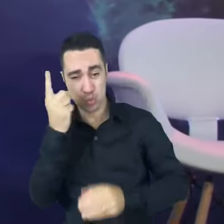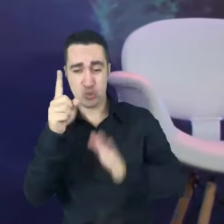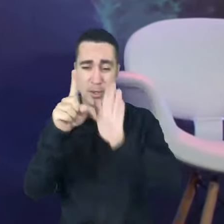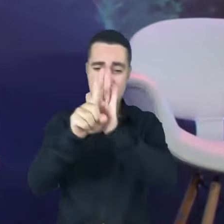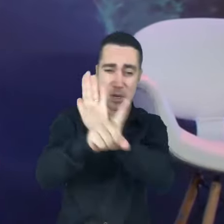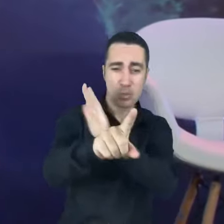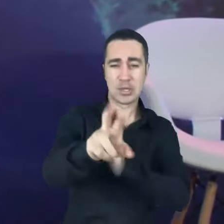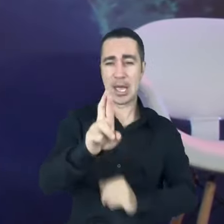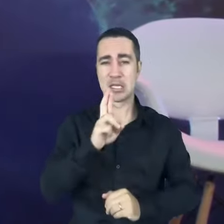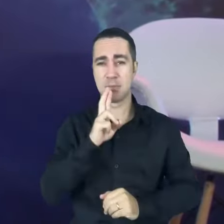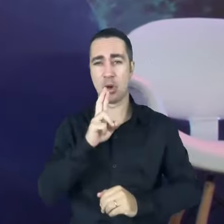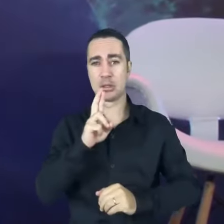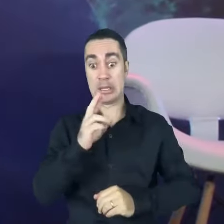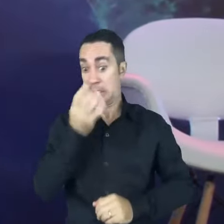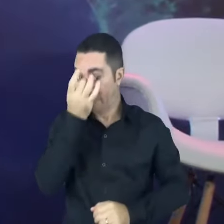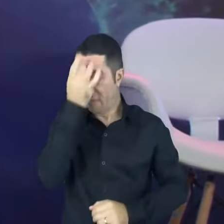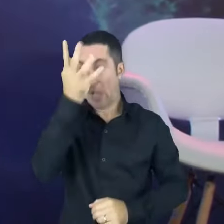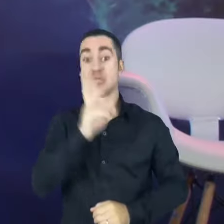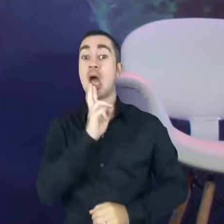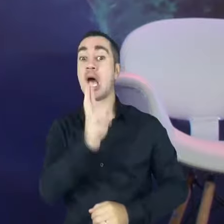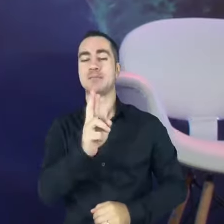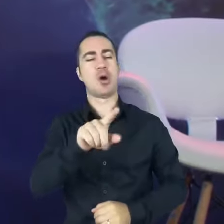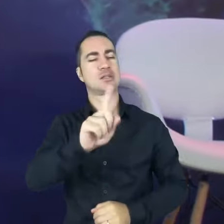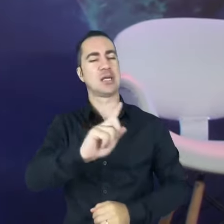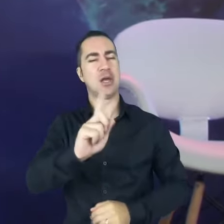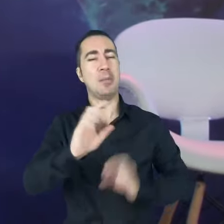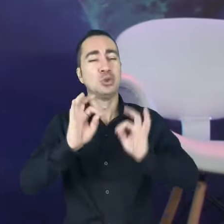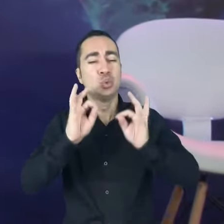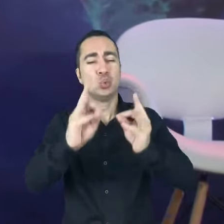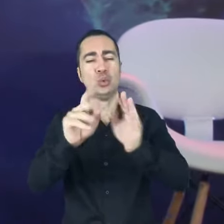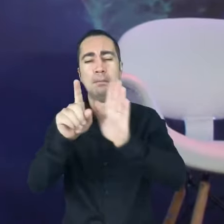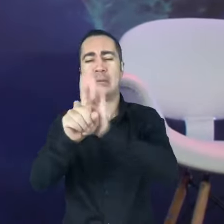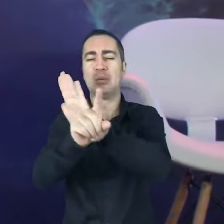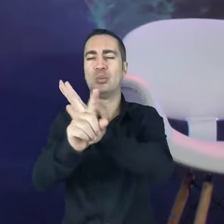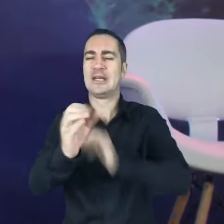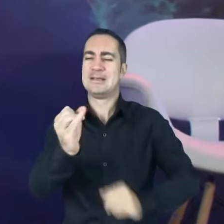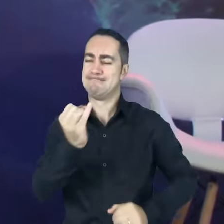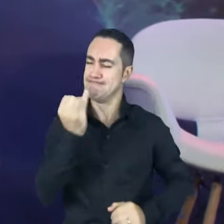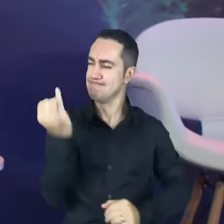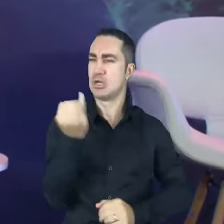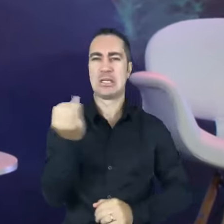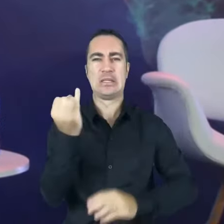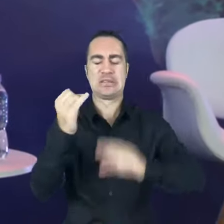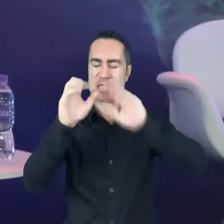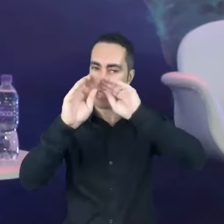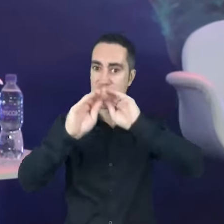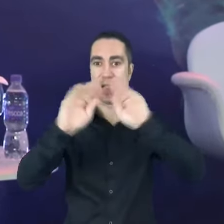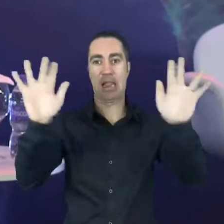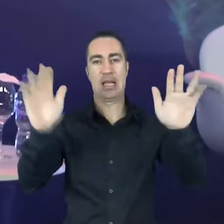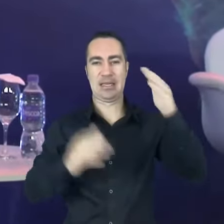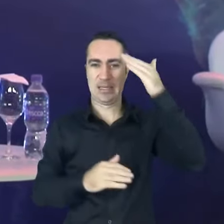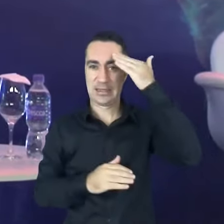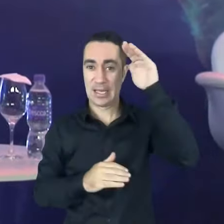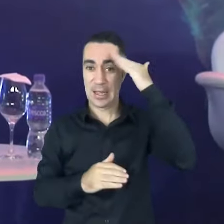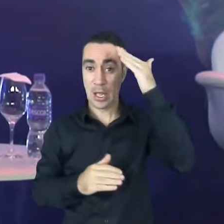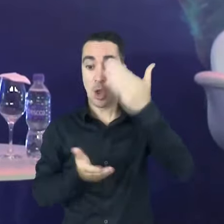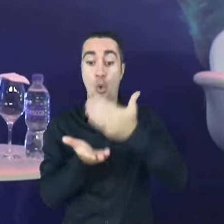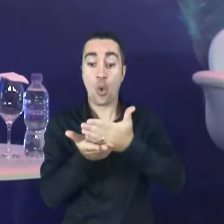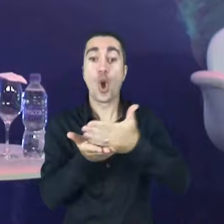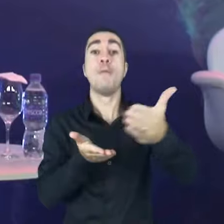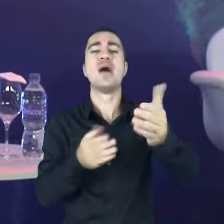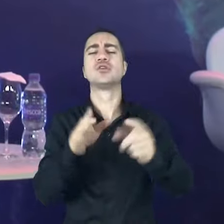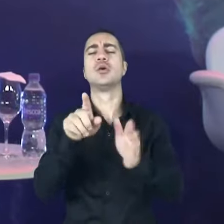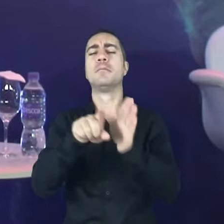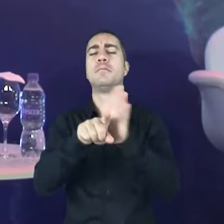fácil resposta, mas todas elas fundamental. E eu começaria perguntando se